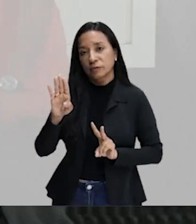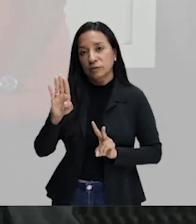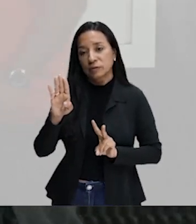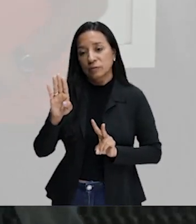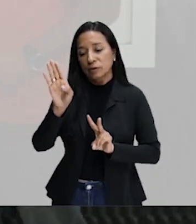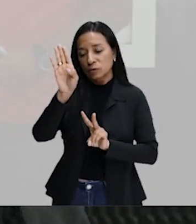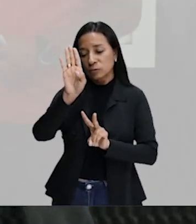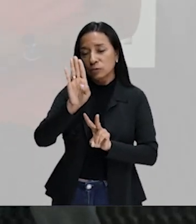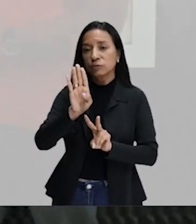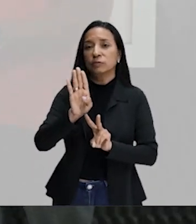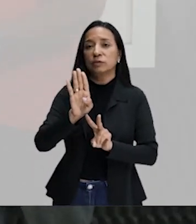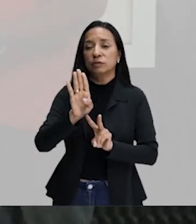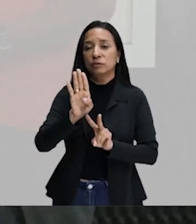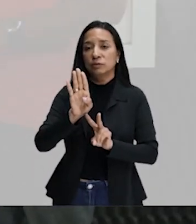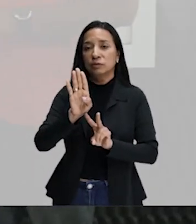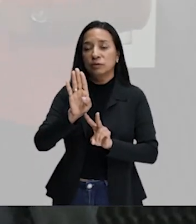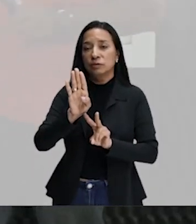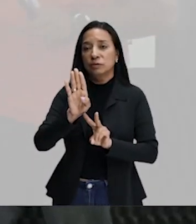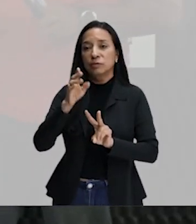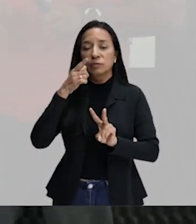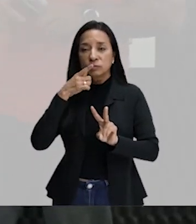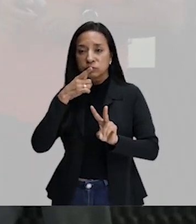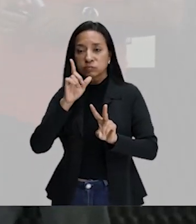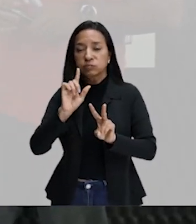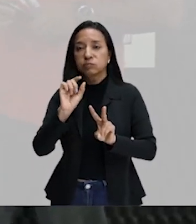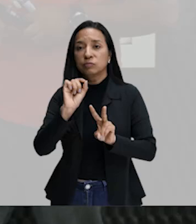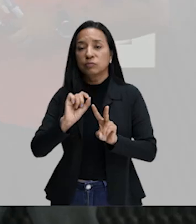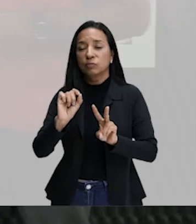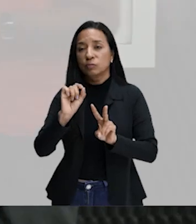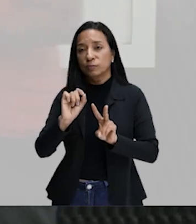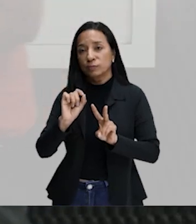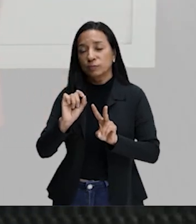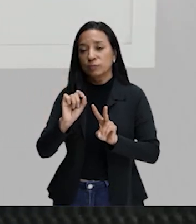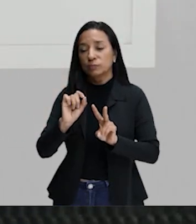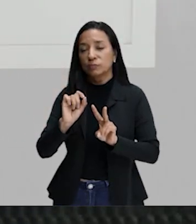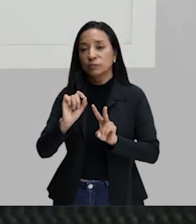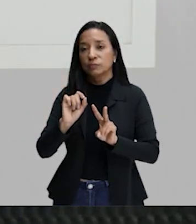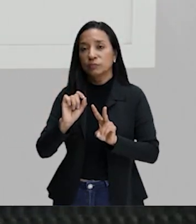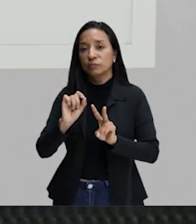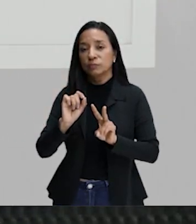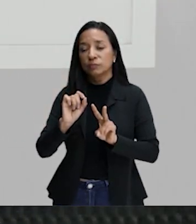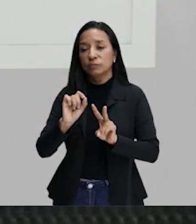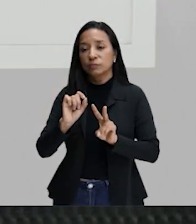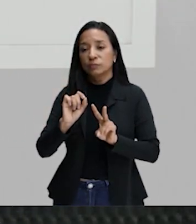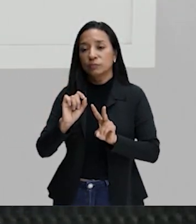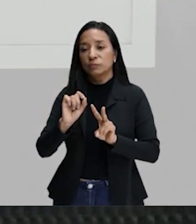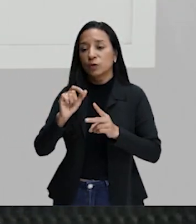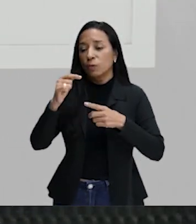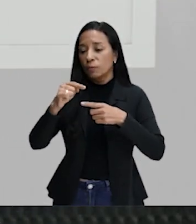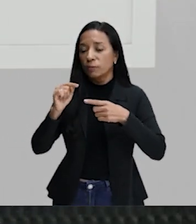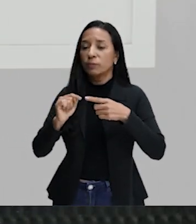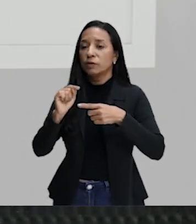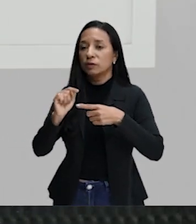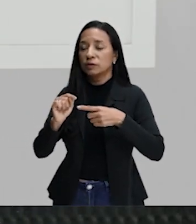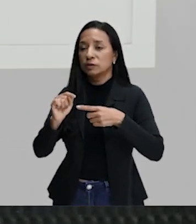cima do V, que é onde a gente conhece, nós vamos ganhar aí uma razão trigonométrica. Né? Porque nós vamos